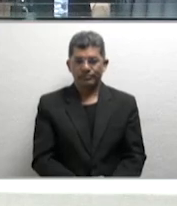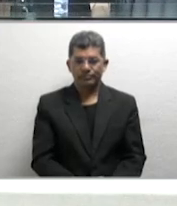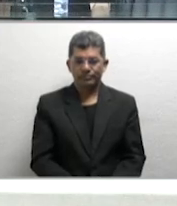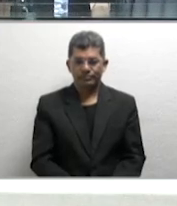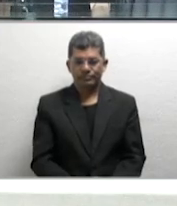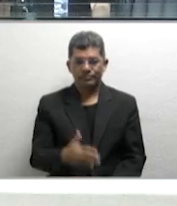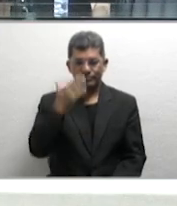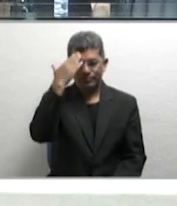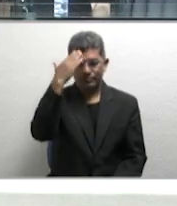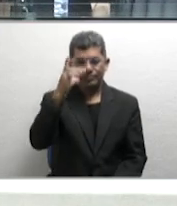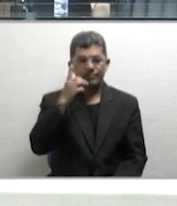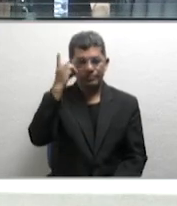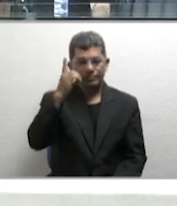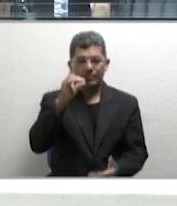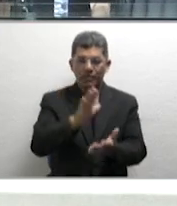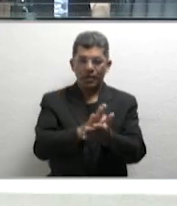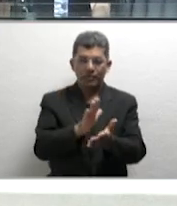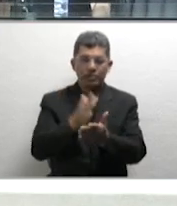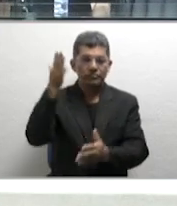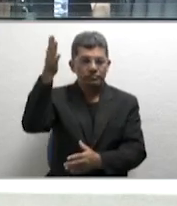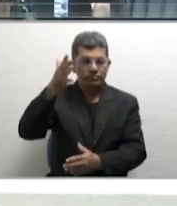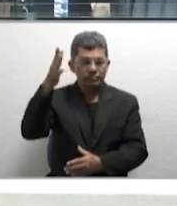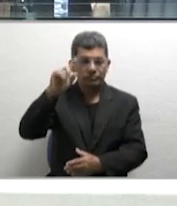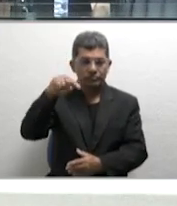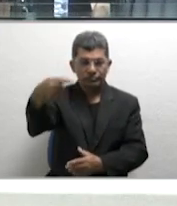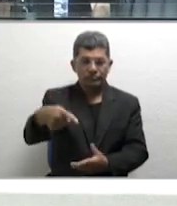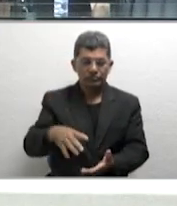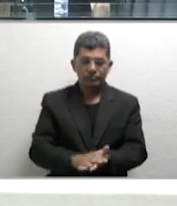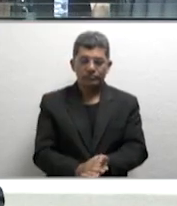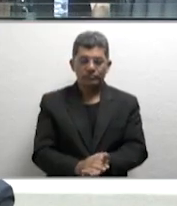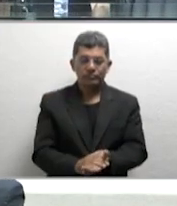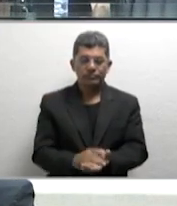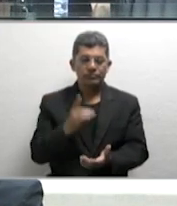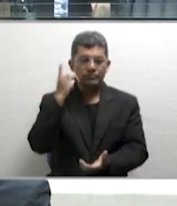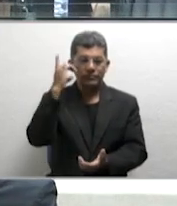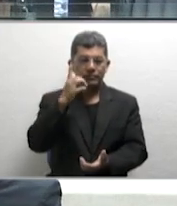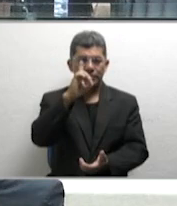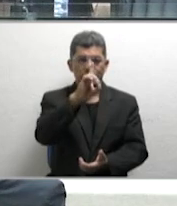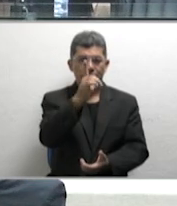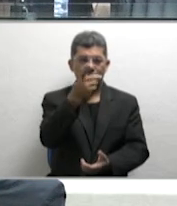Obrigado, deputado. Parabéns pelo discurso. Próximo orador escrito, deputado Daniel Almeida.